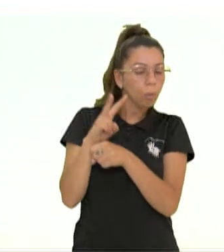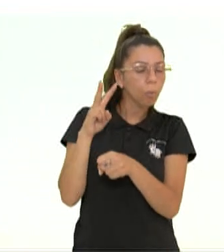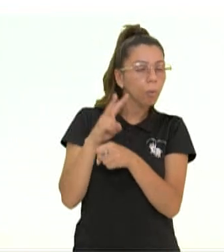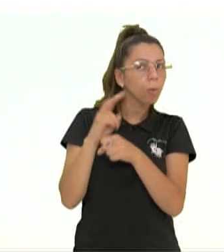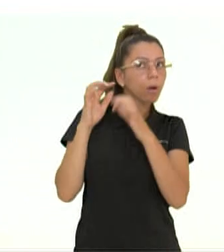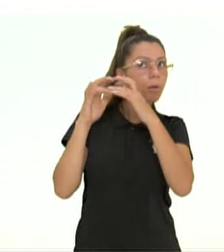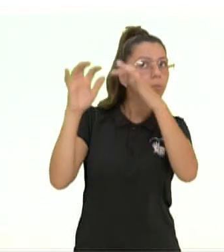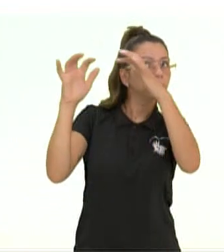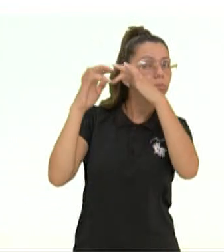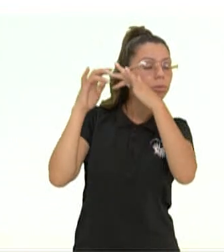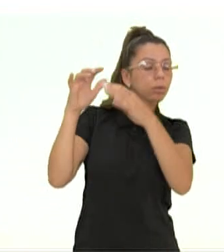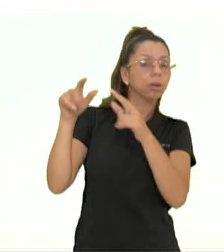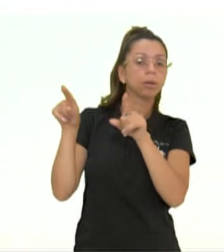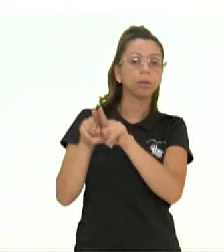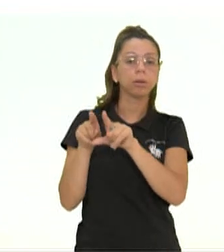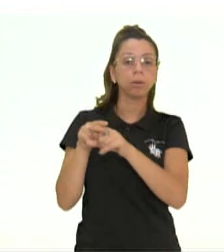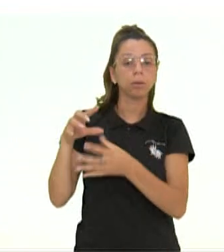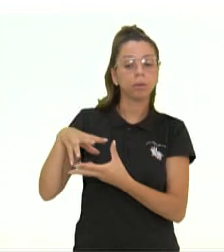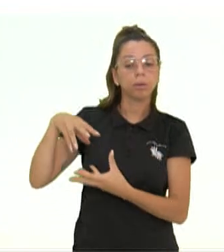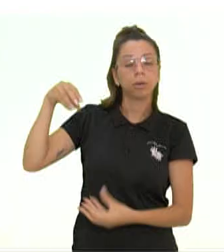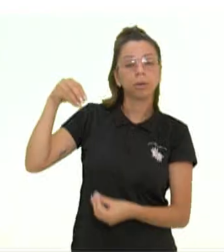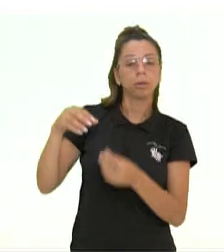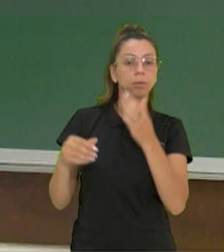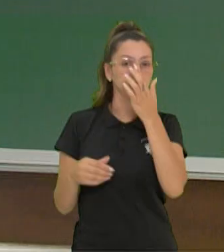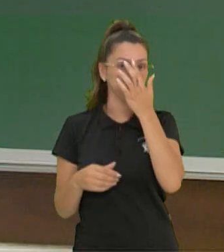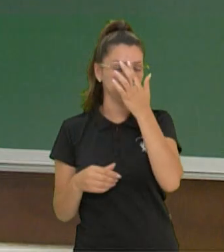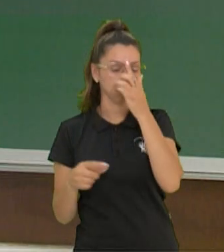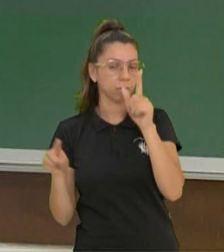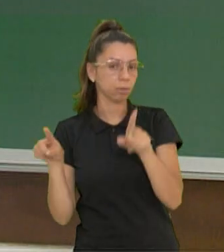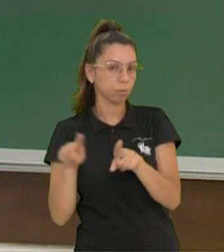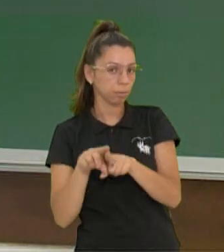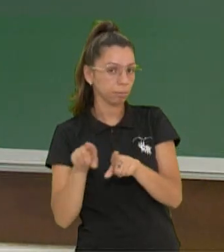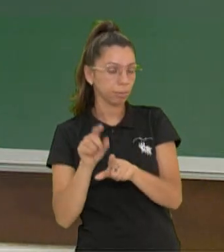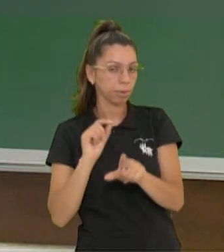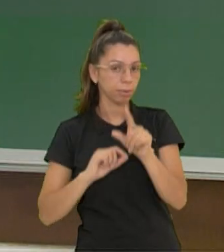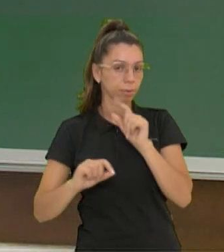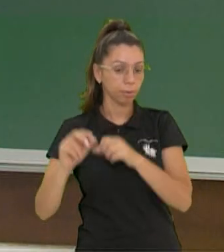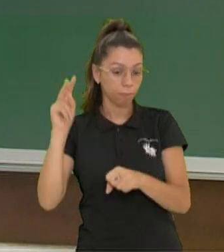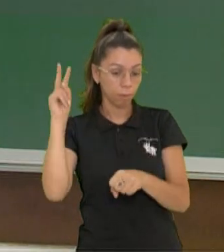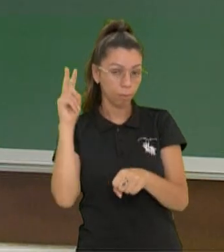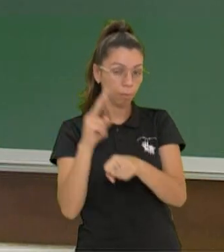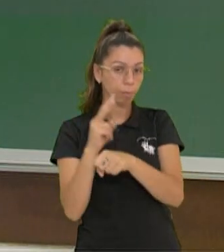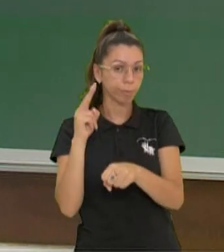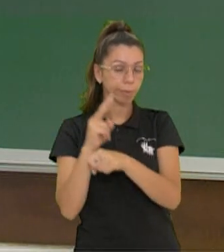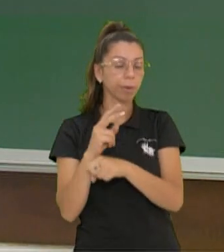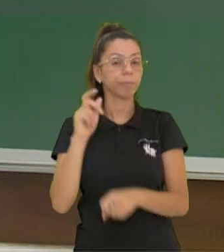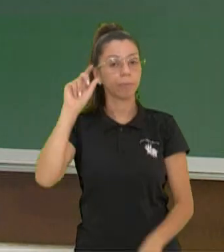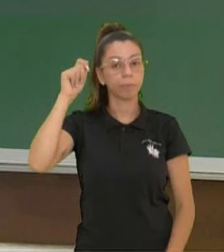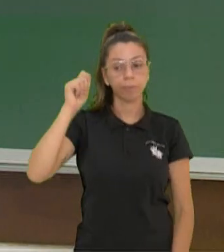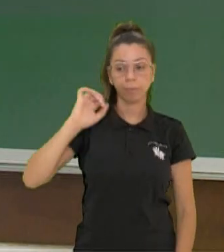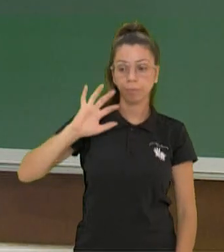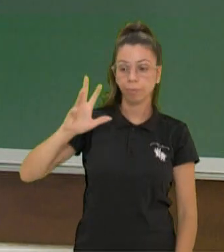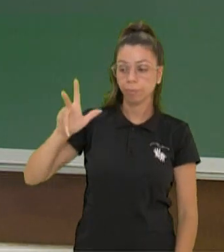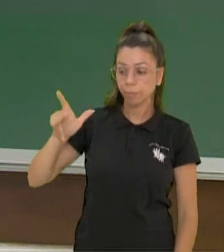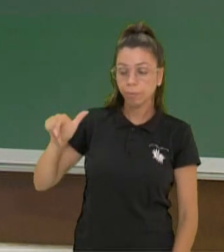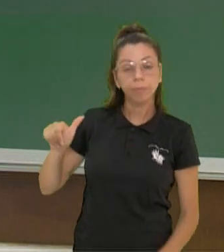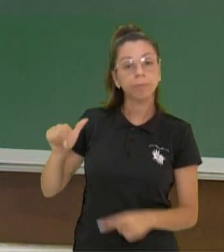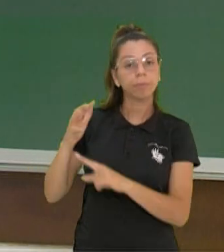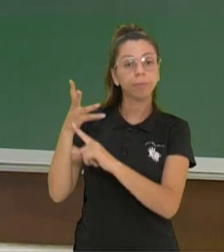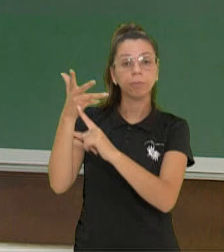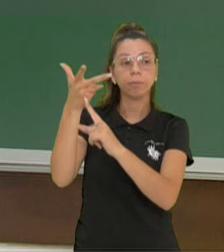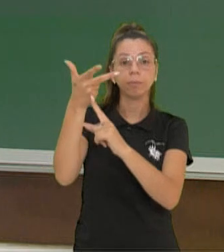e espíritos. Então, vai proteger, até mesmo porque a cultura afro, ela vai trabalhar com a questão